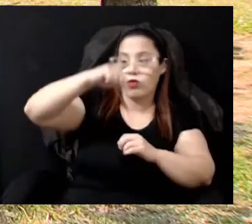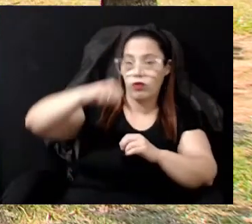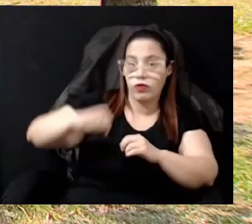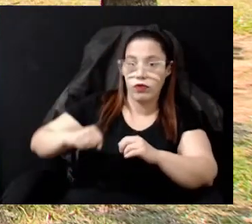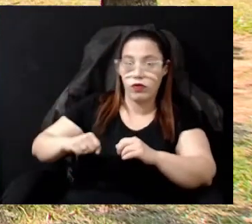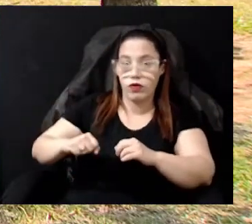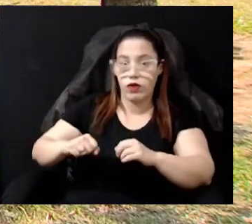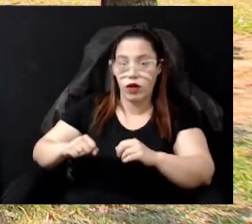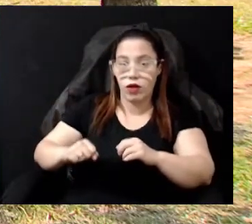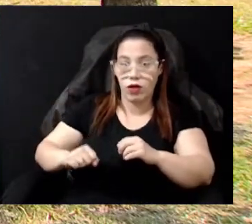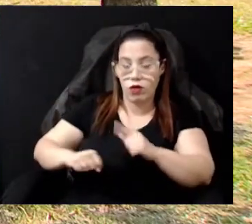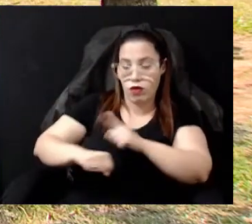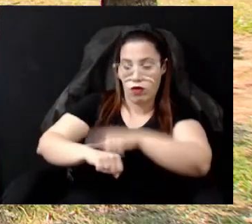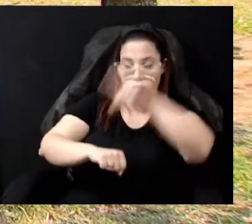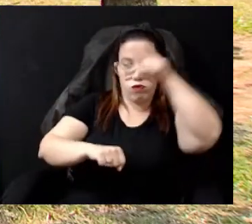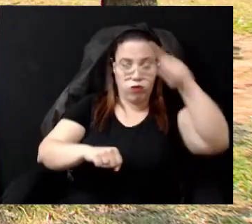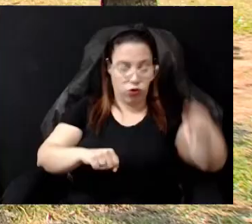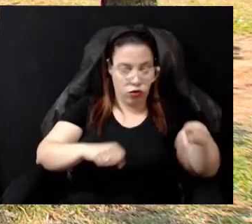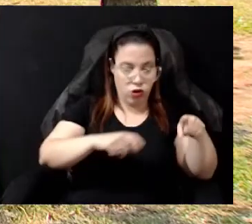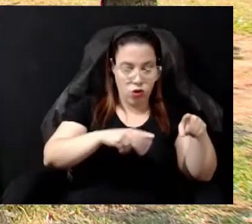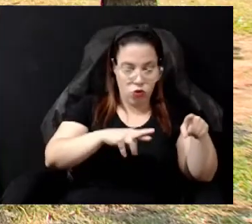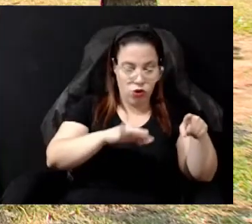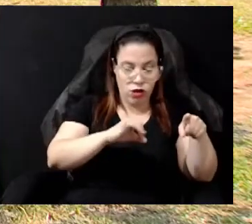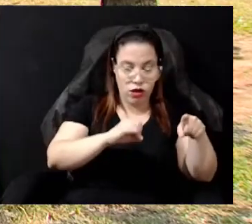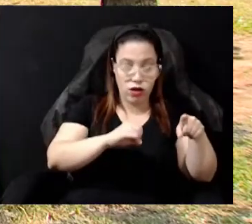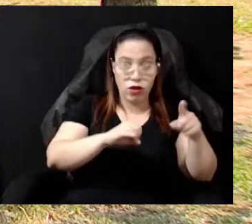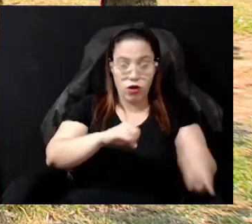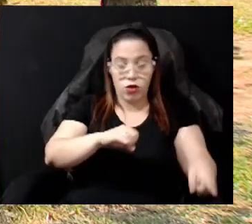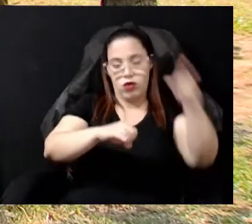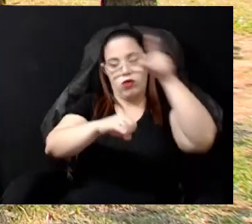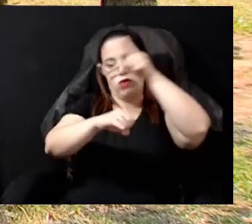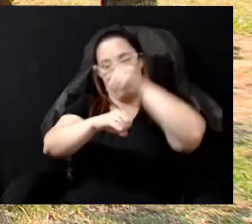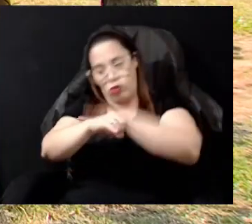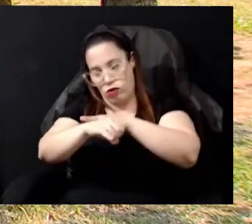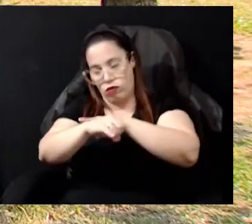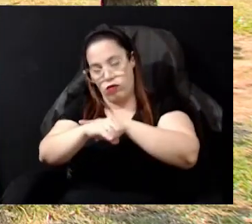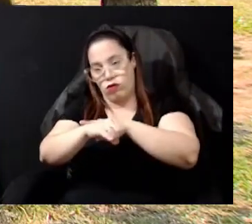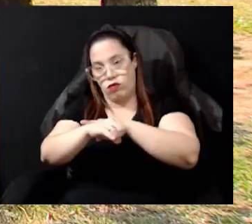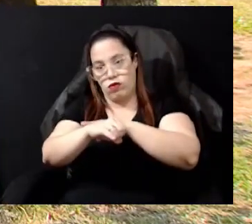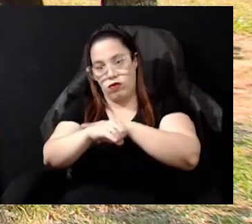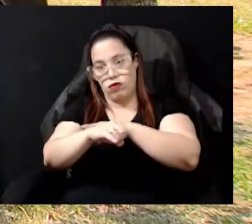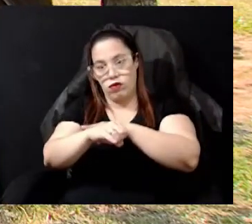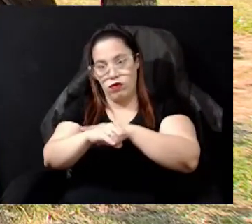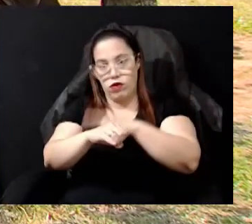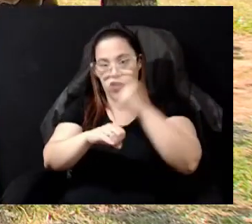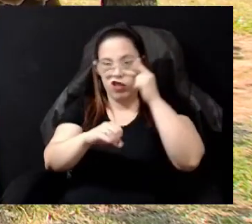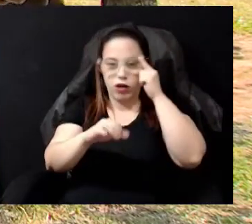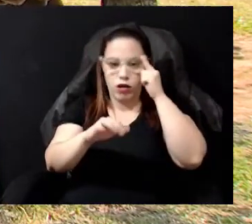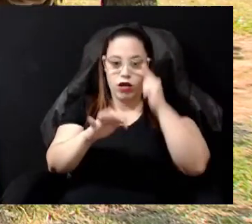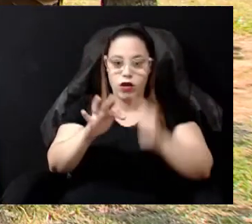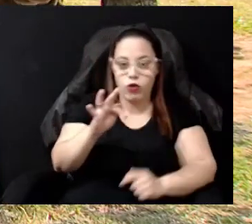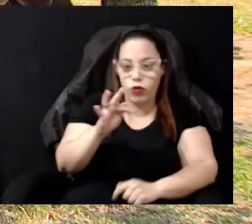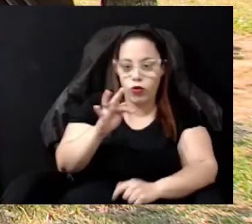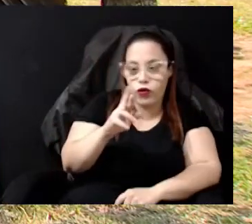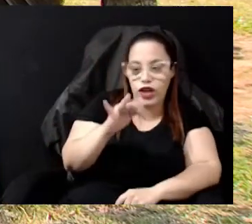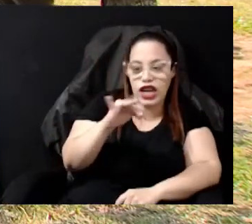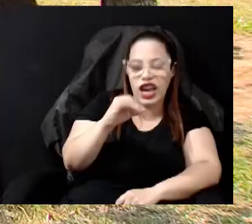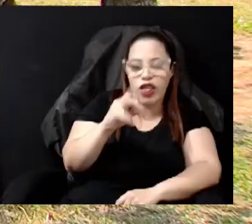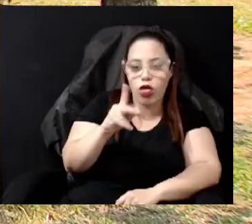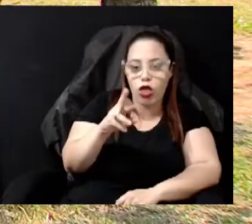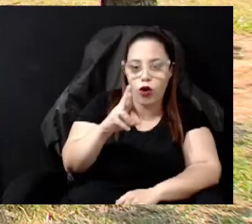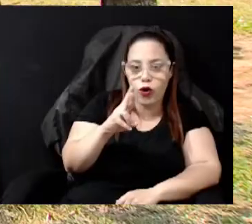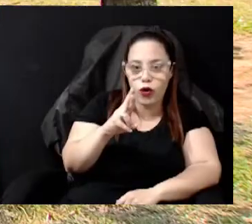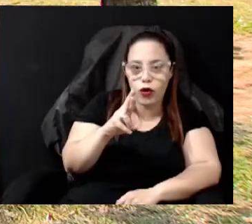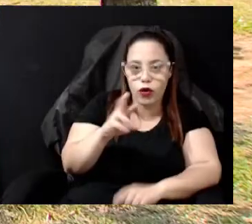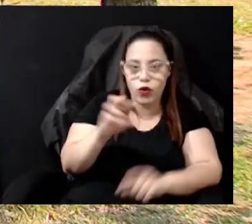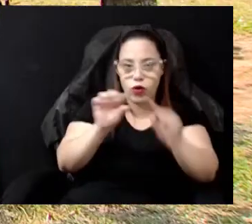depois ela saltando do puleiro ao punho, e assim a gente chama de fiador no caso, né? A gente coloca um fiador como se fosse um varal de um lado